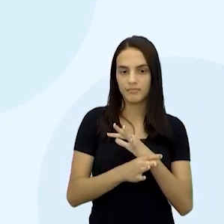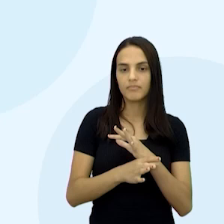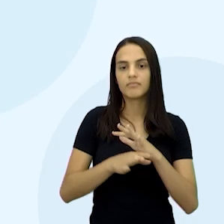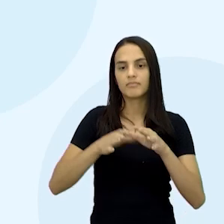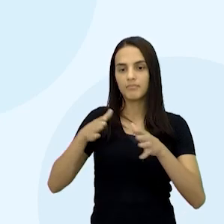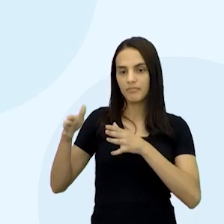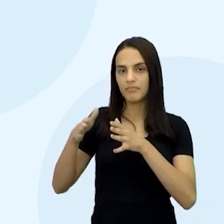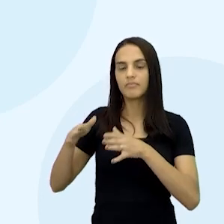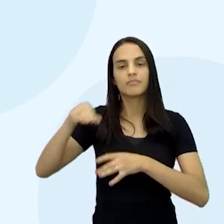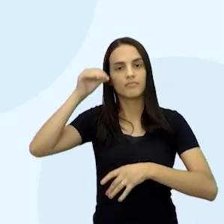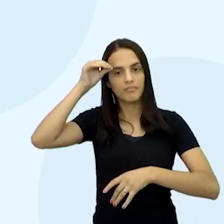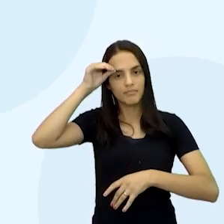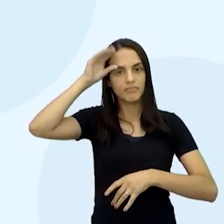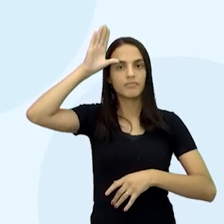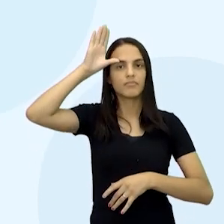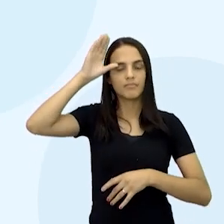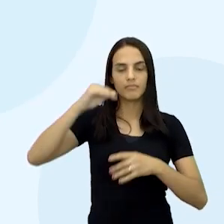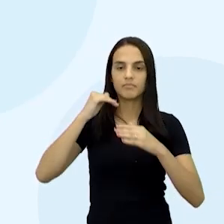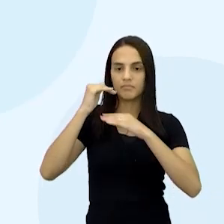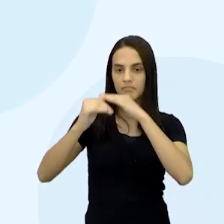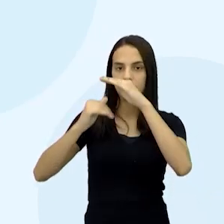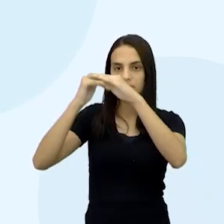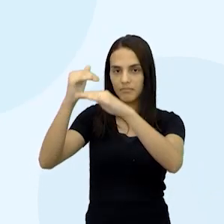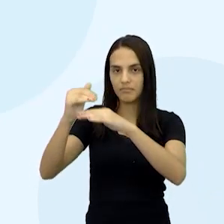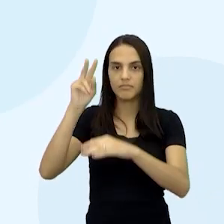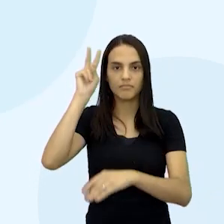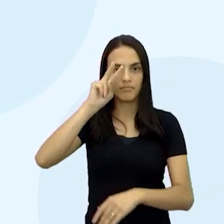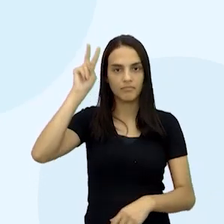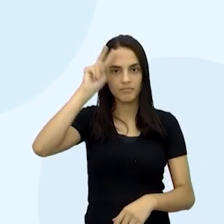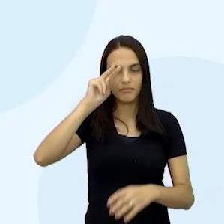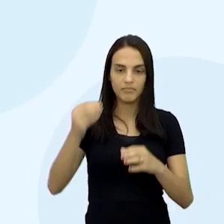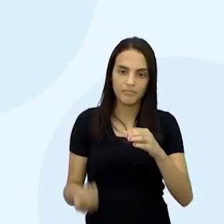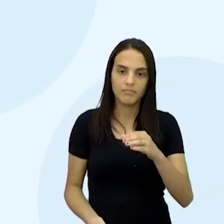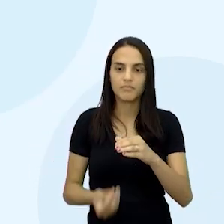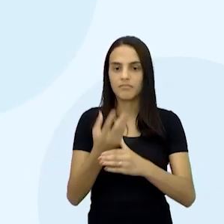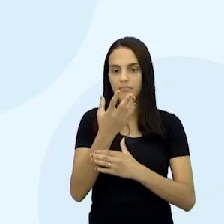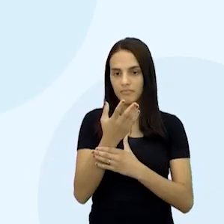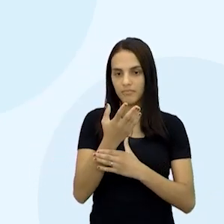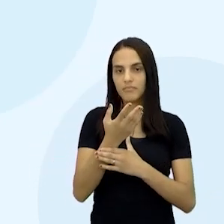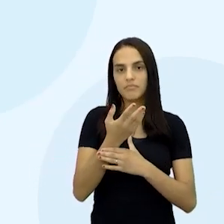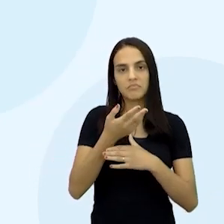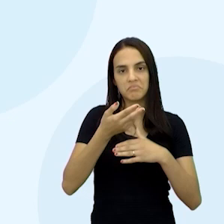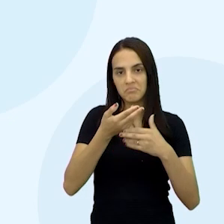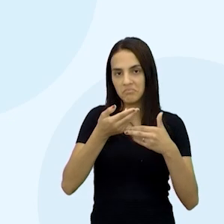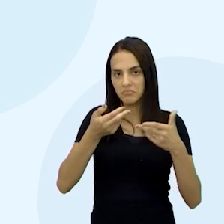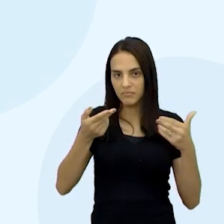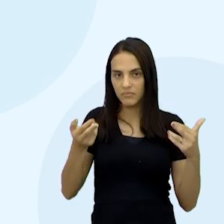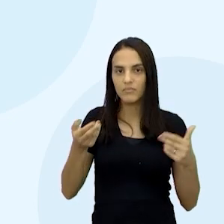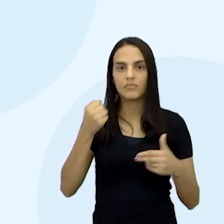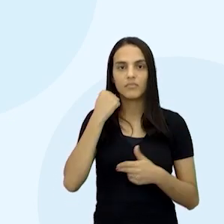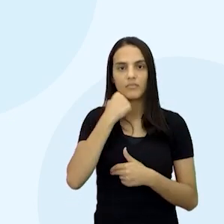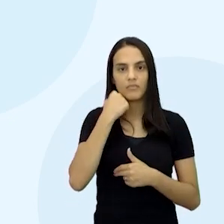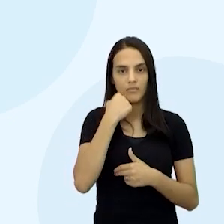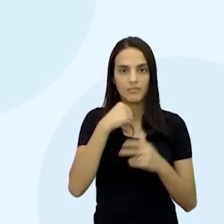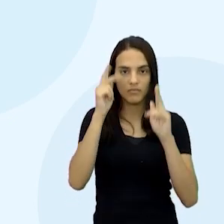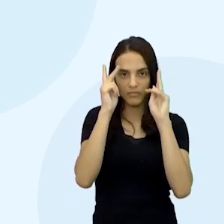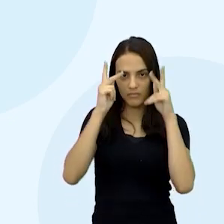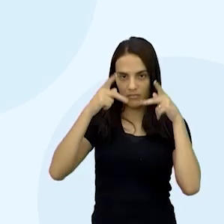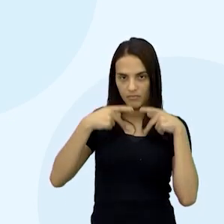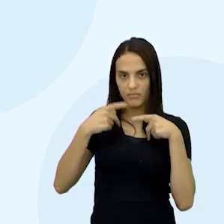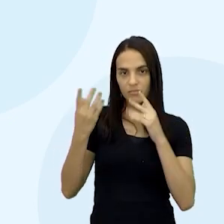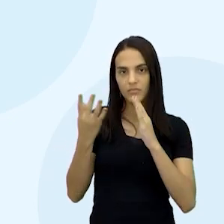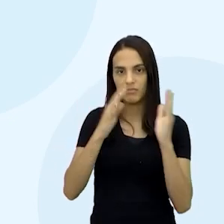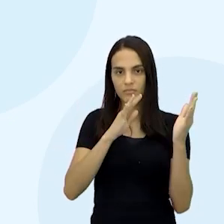os conhecimentos e procedimentos historicamente construídos em ambas as ciências humanas e da